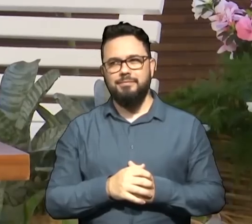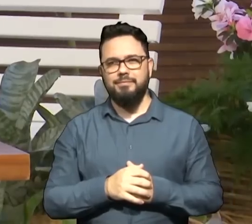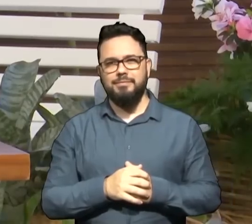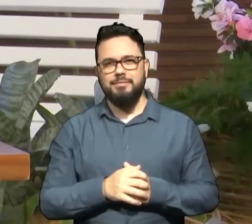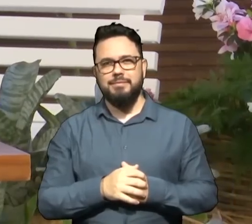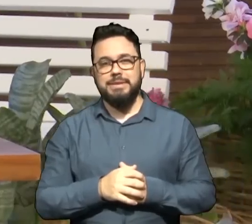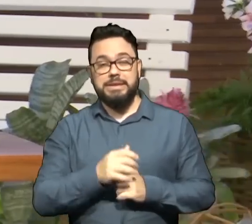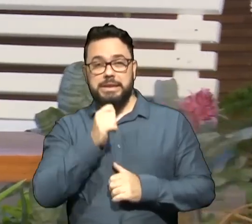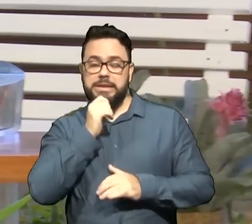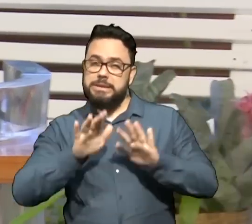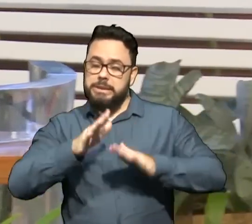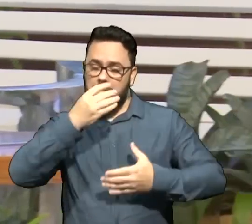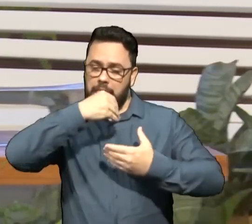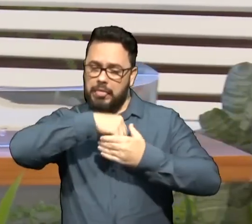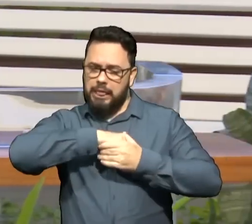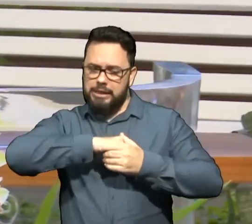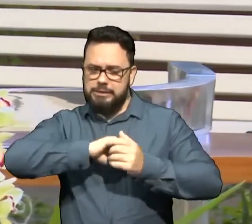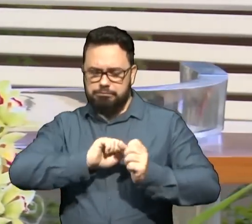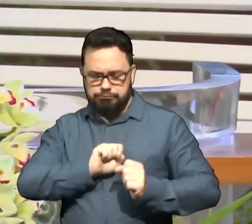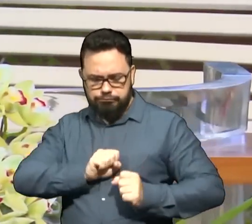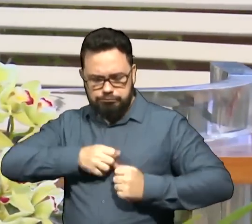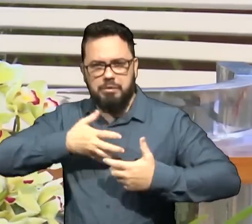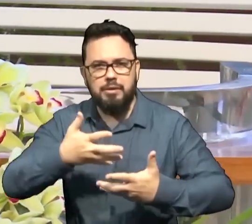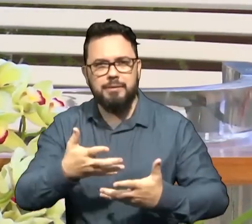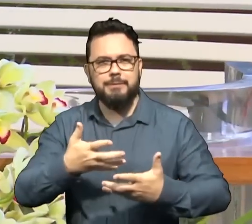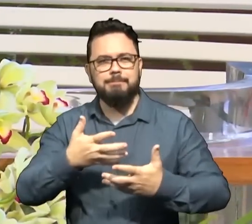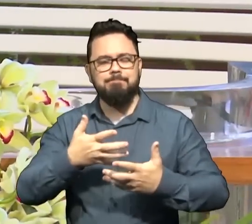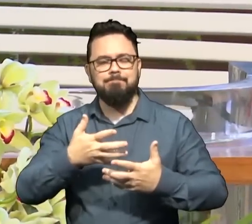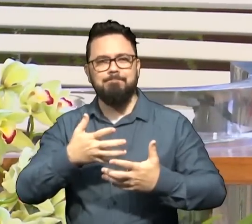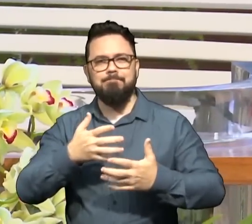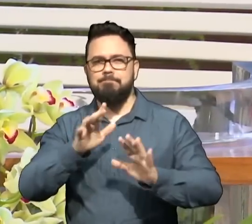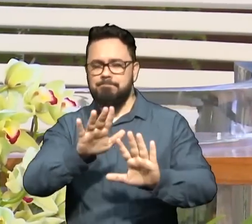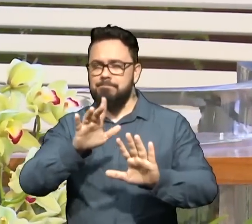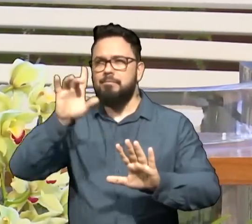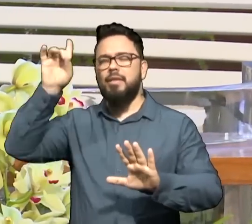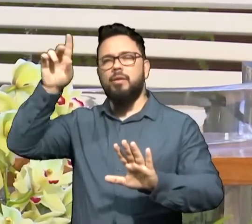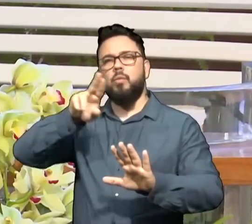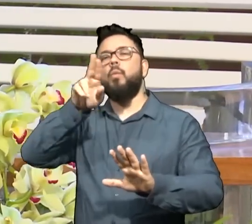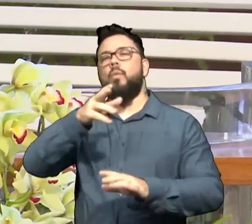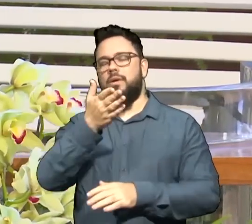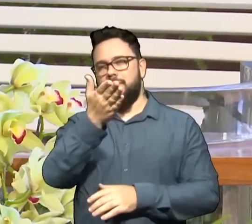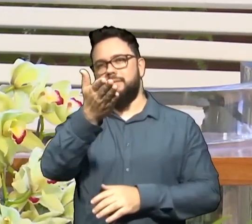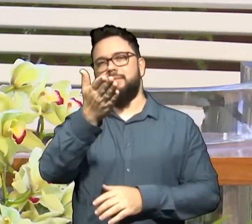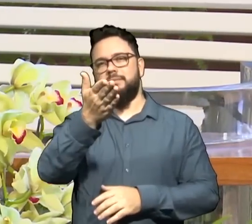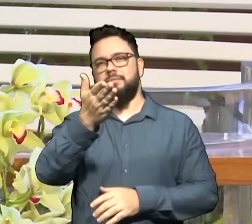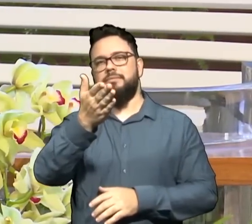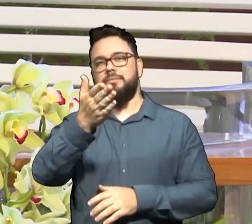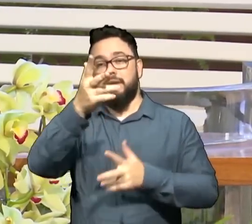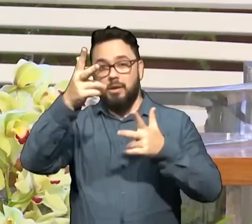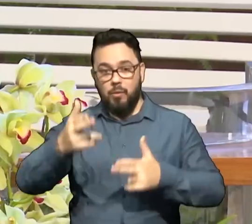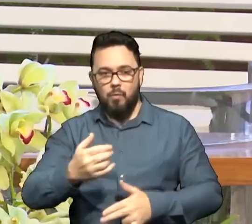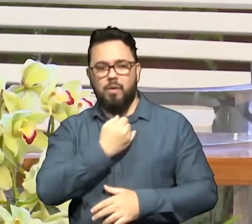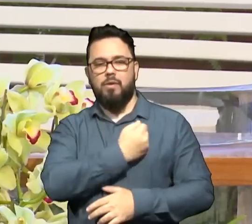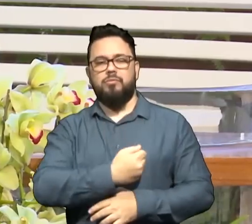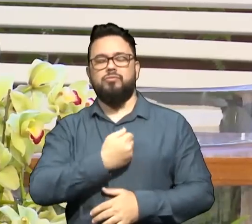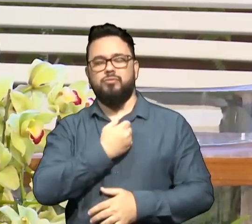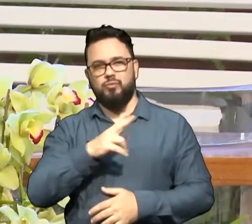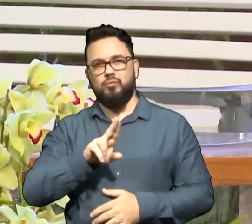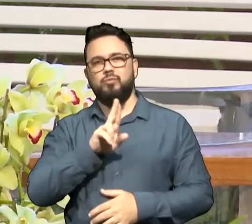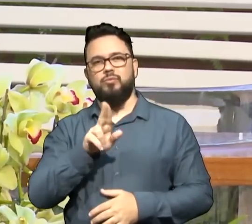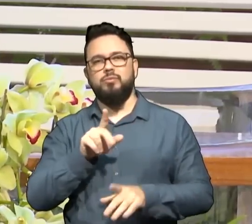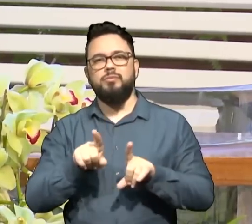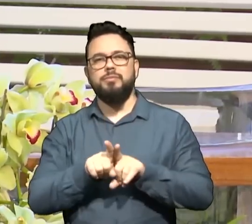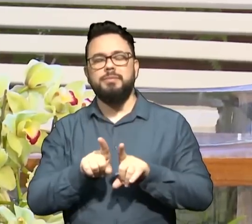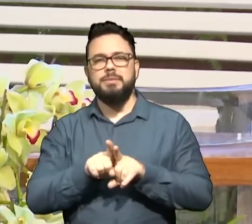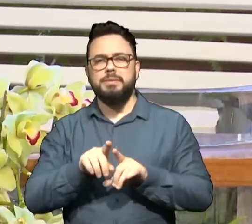for um filho do Trovão Deus vai usar você como usou o João e se